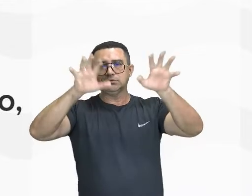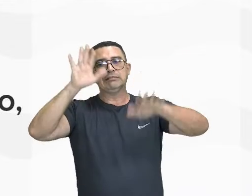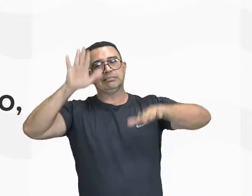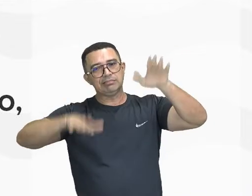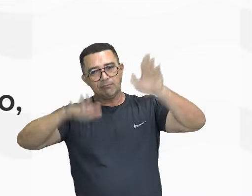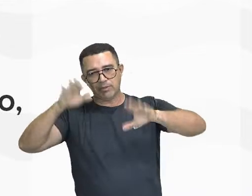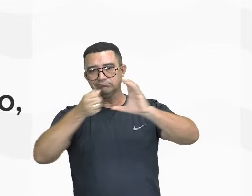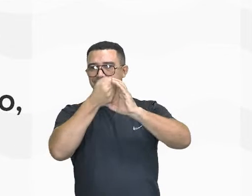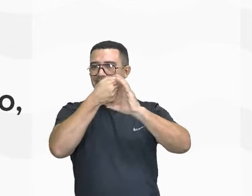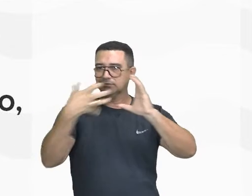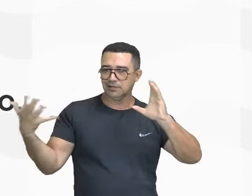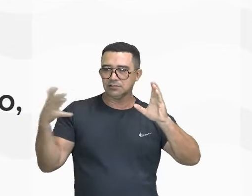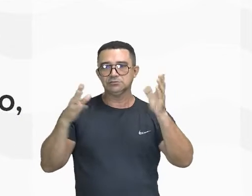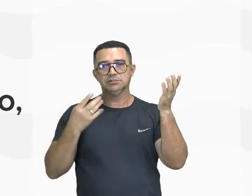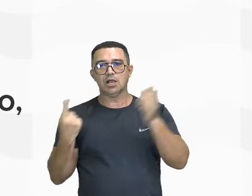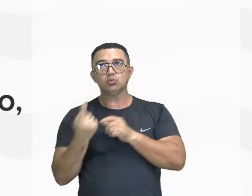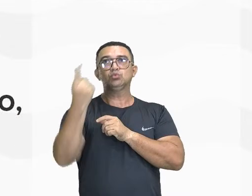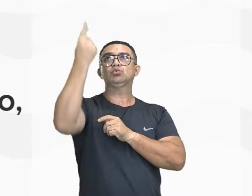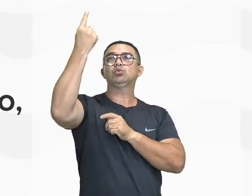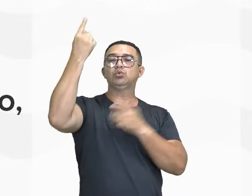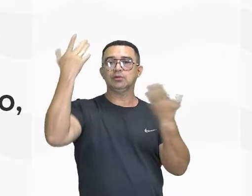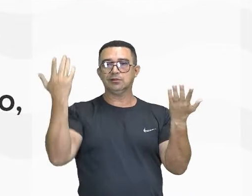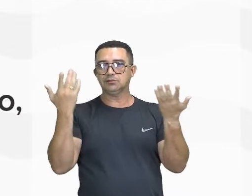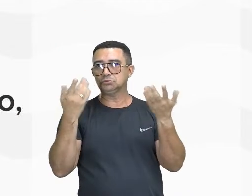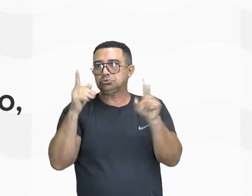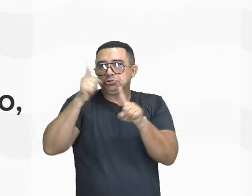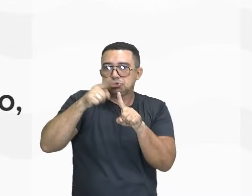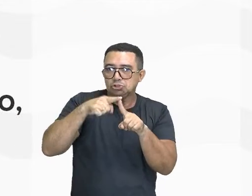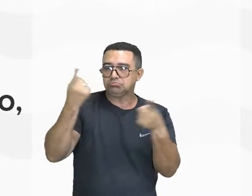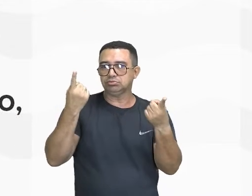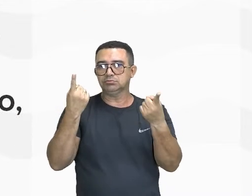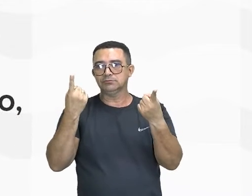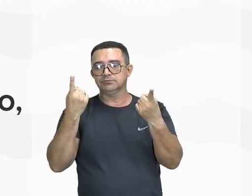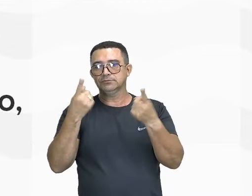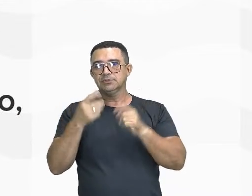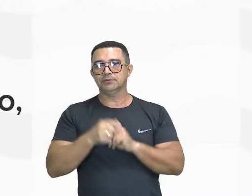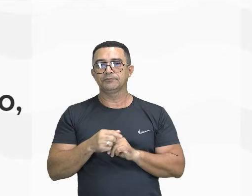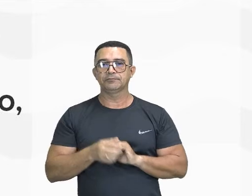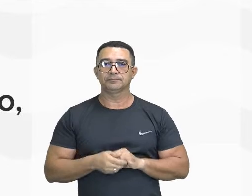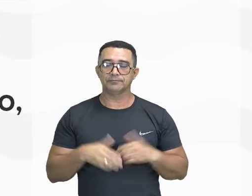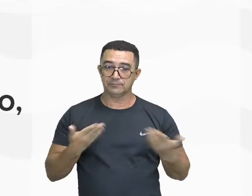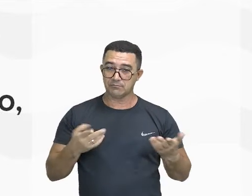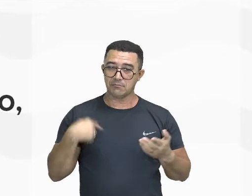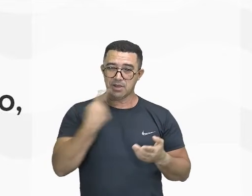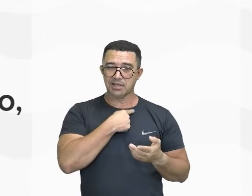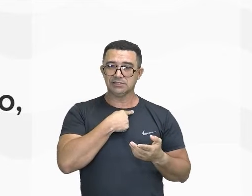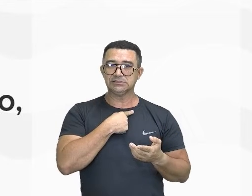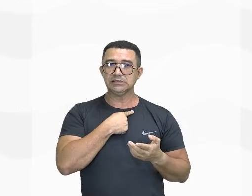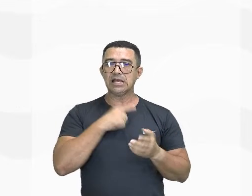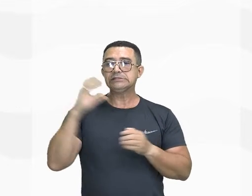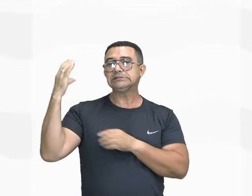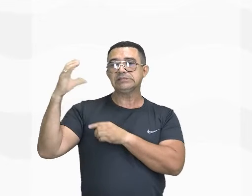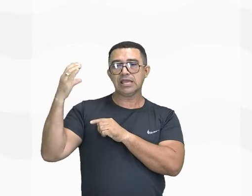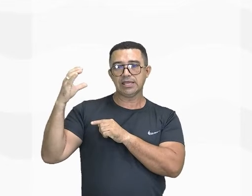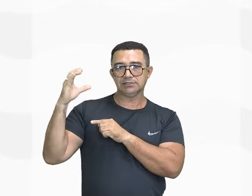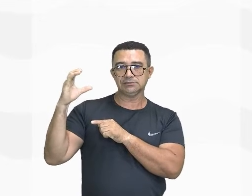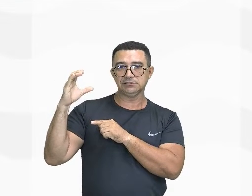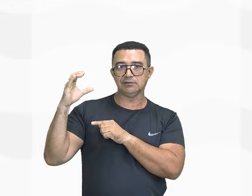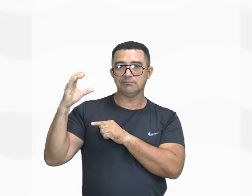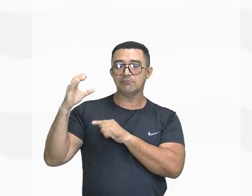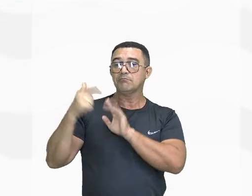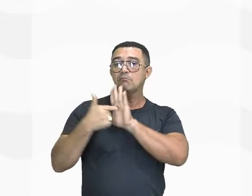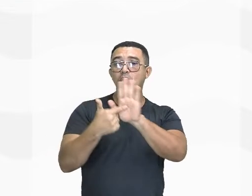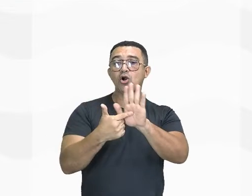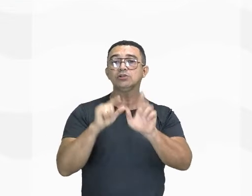altitude, cobertura, tipo, composição ou profundidade ótica. Mas nós temos um consenso científico, olha só. O